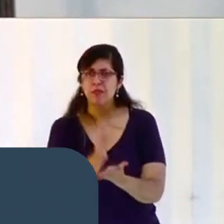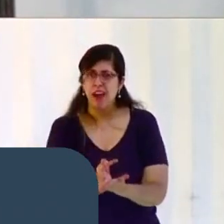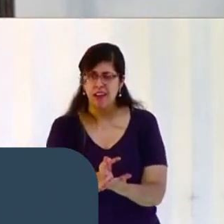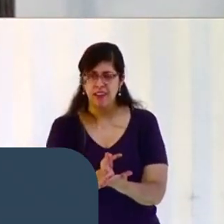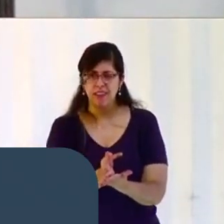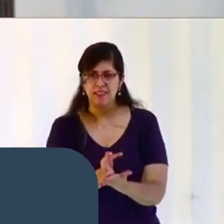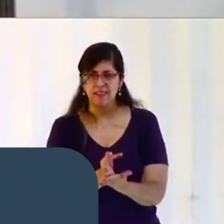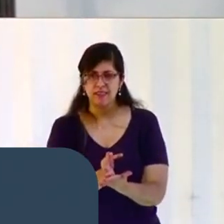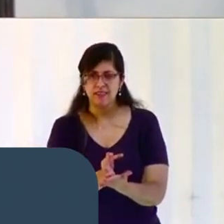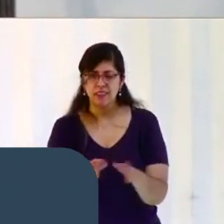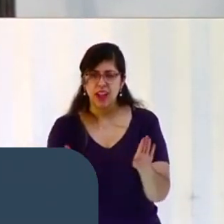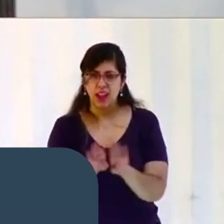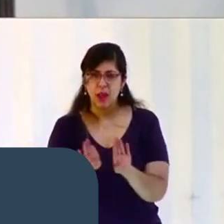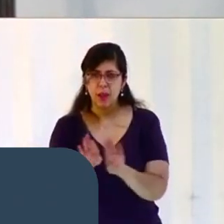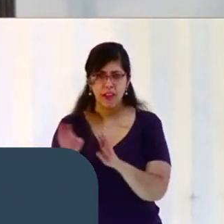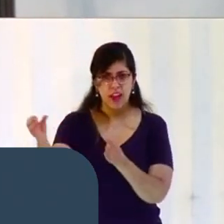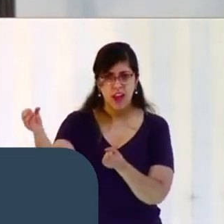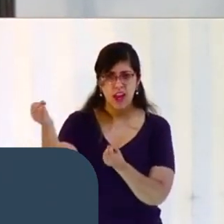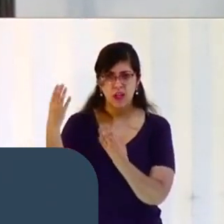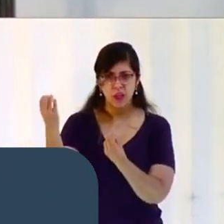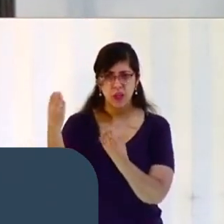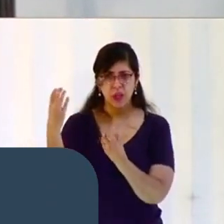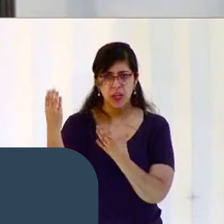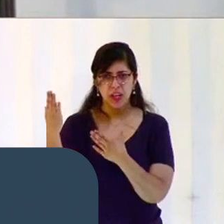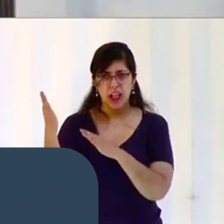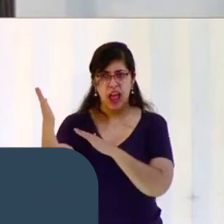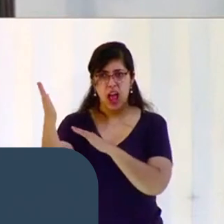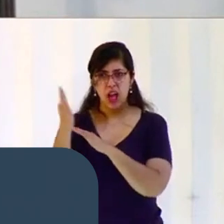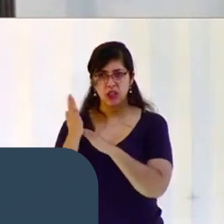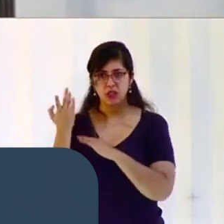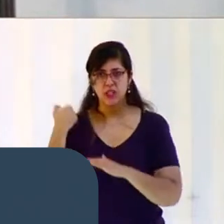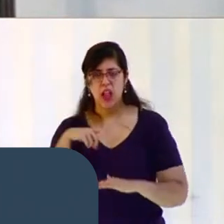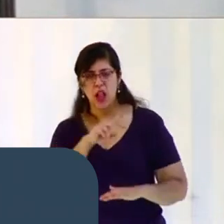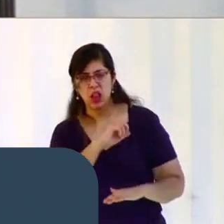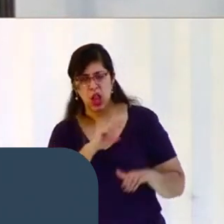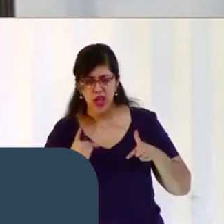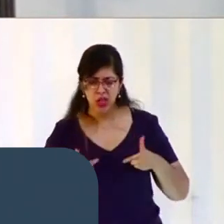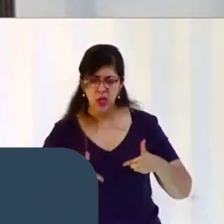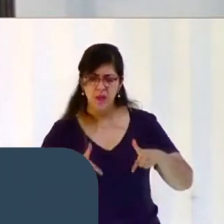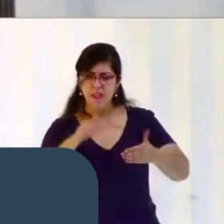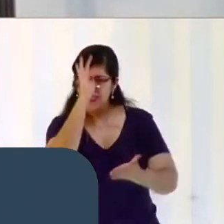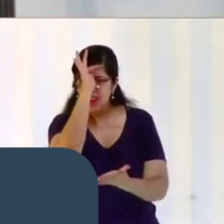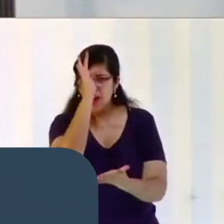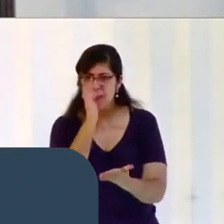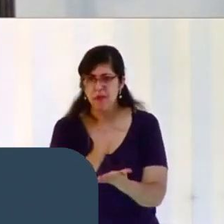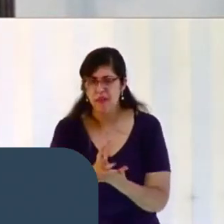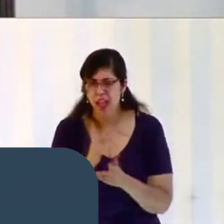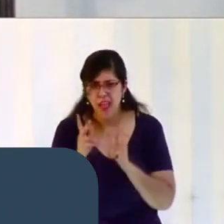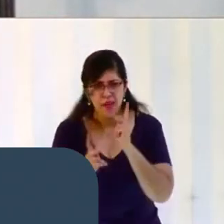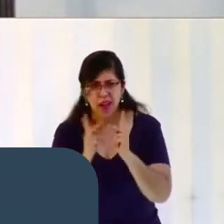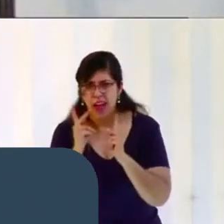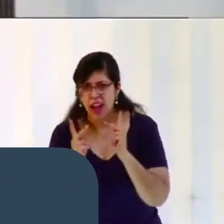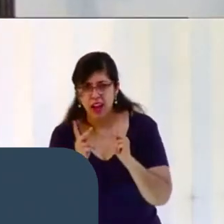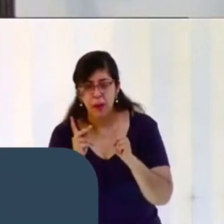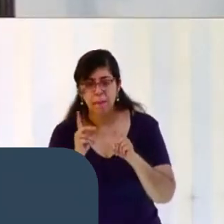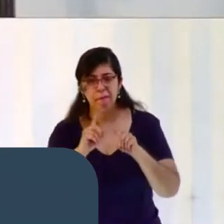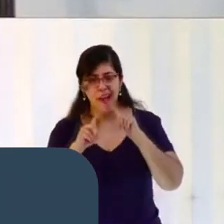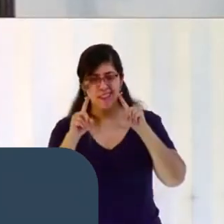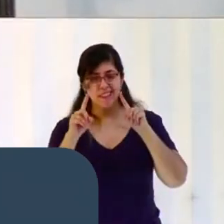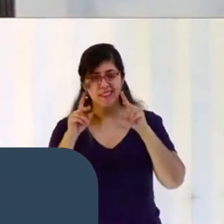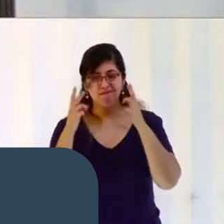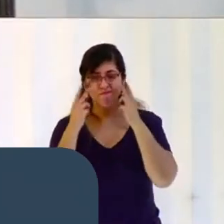feita com a vida, meus irmãos. A melhor defesa da fé não é feita em palavras, é feita com a vida. Não